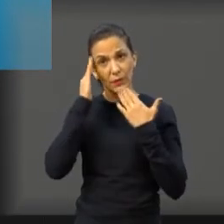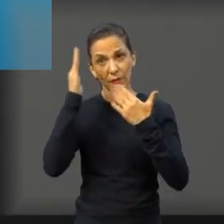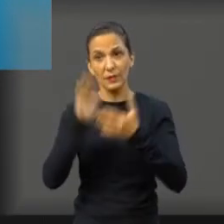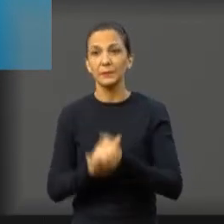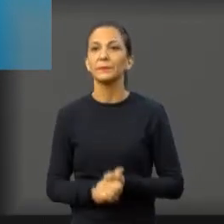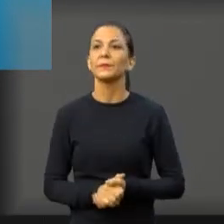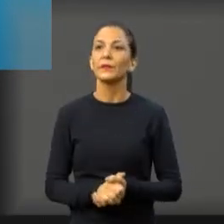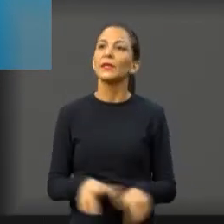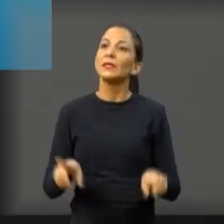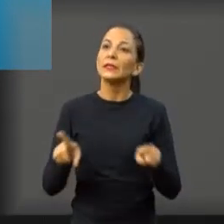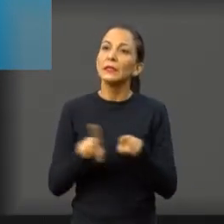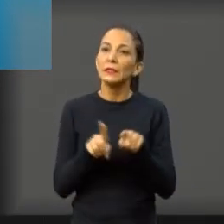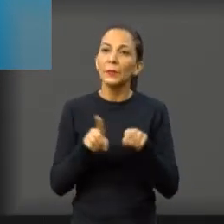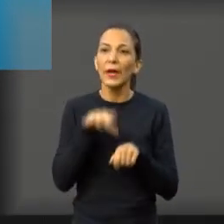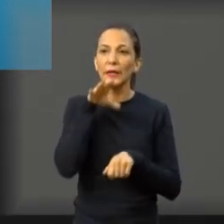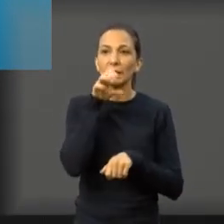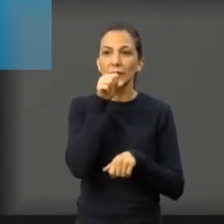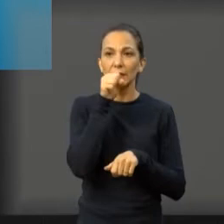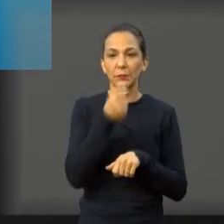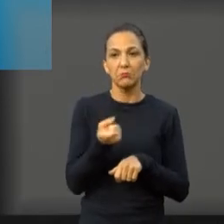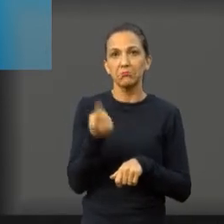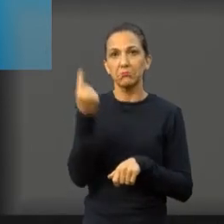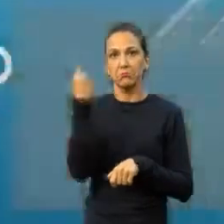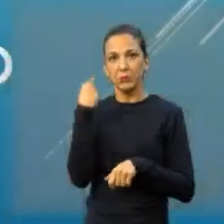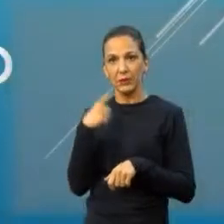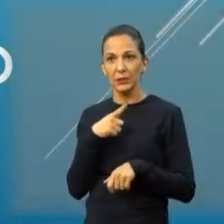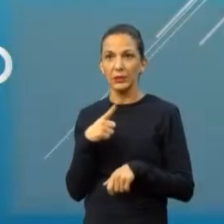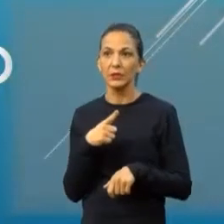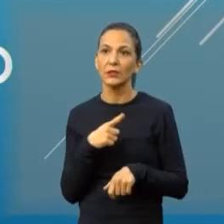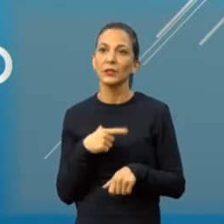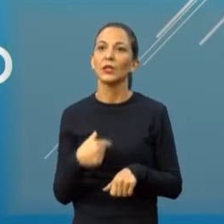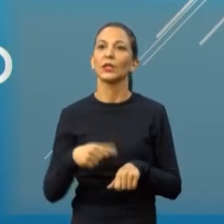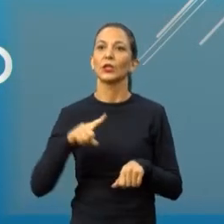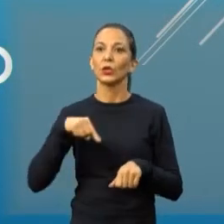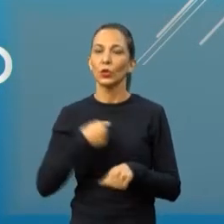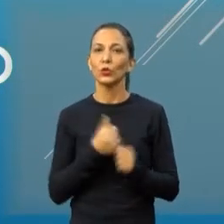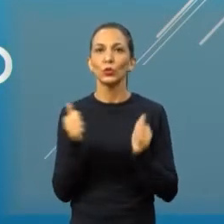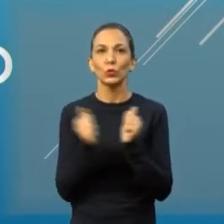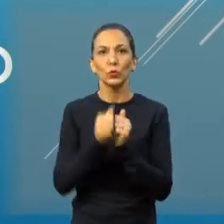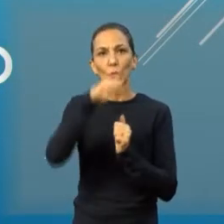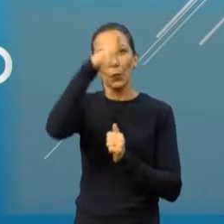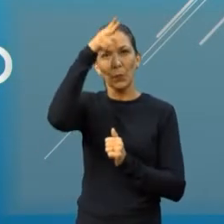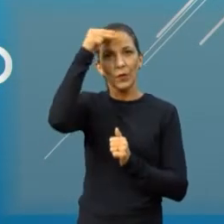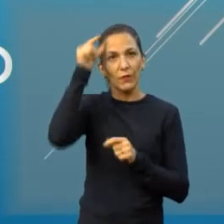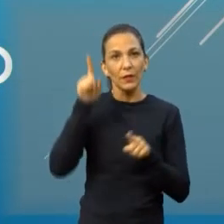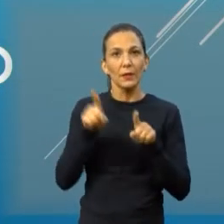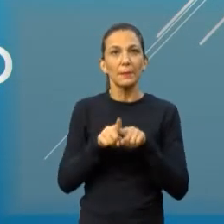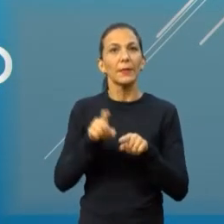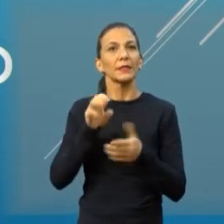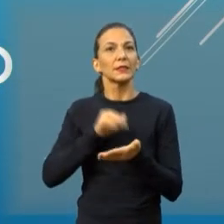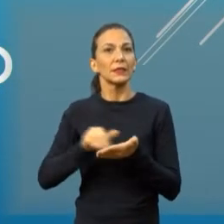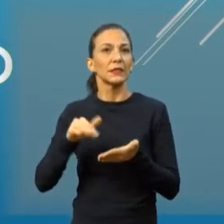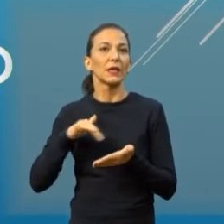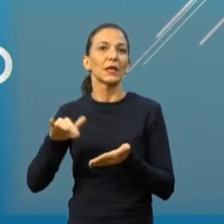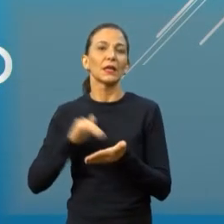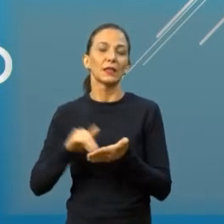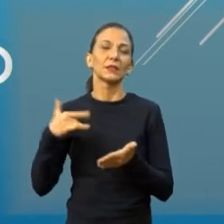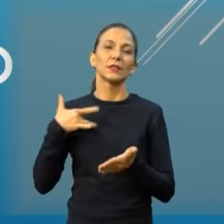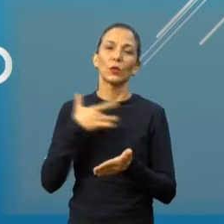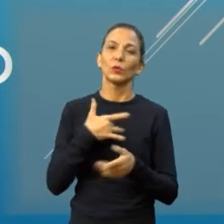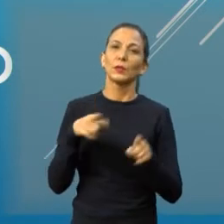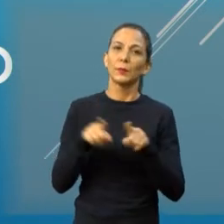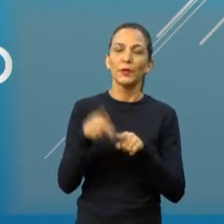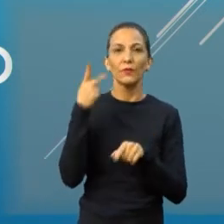de esquecer que no sábado que passou nós juntamente com o prefeito Eliana naím a a nossa vereadora